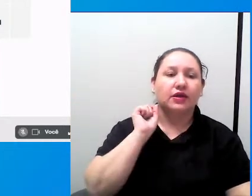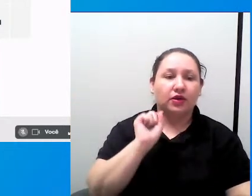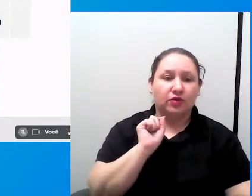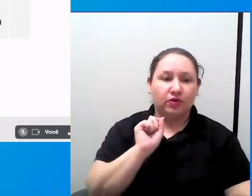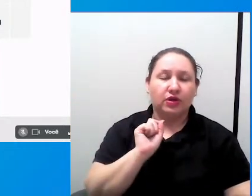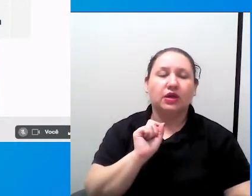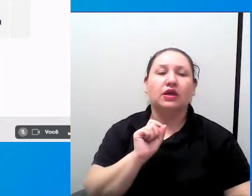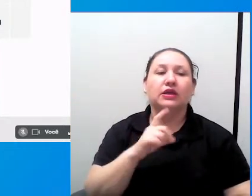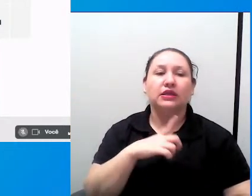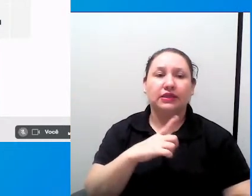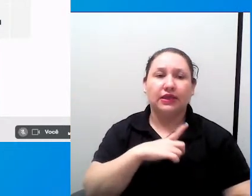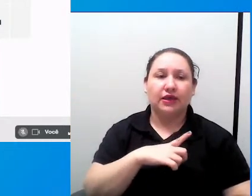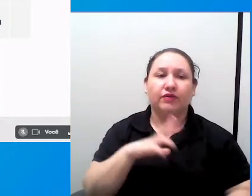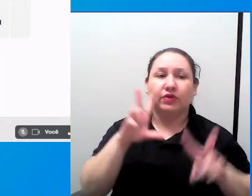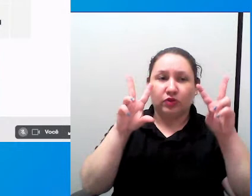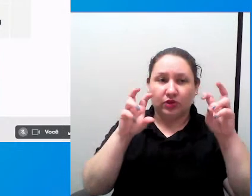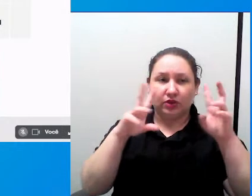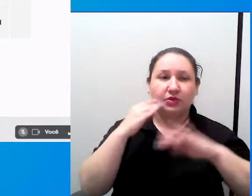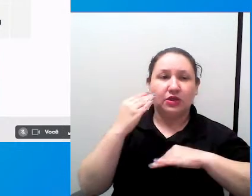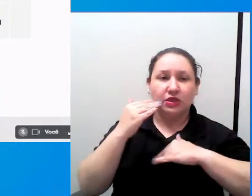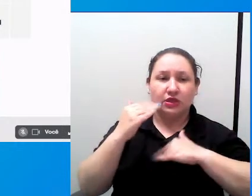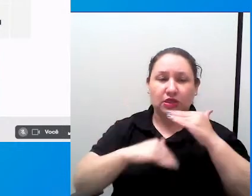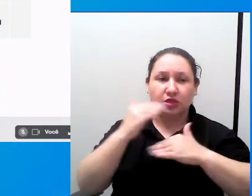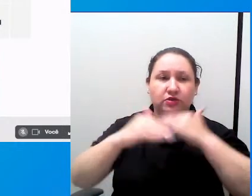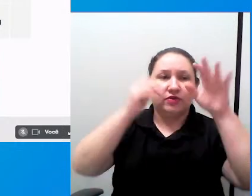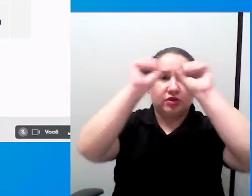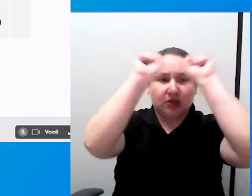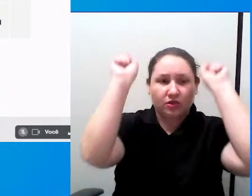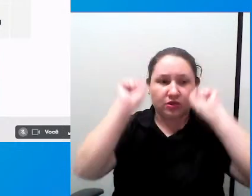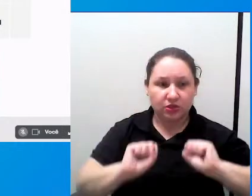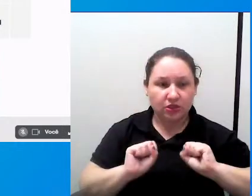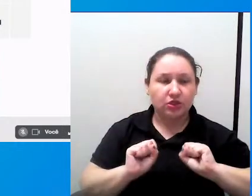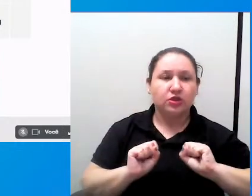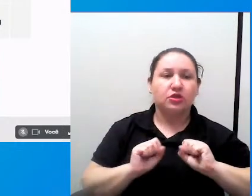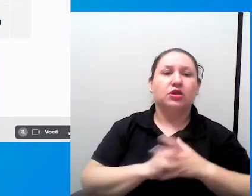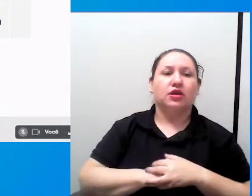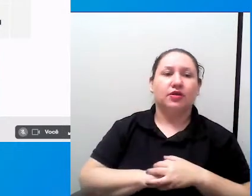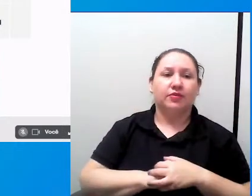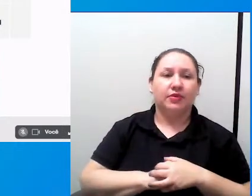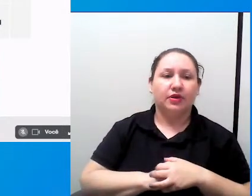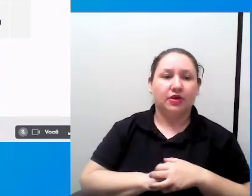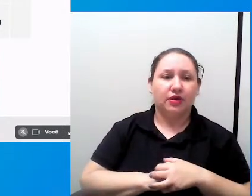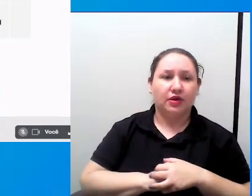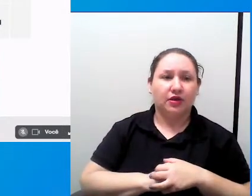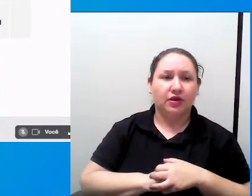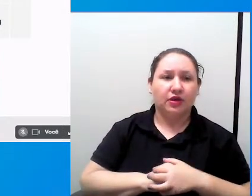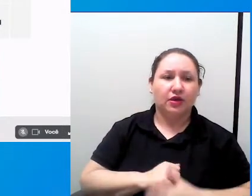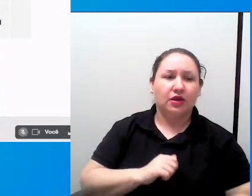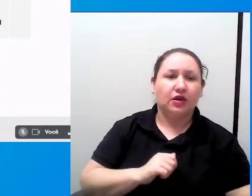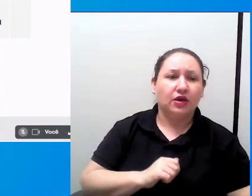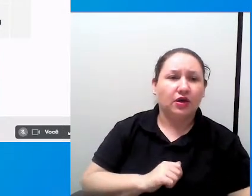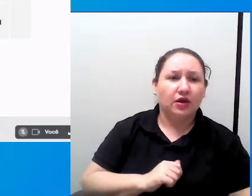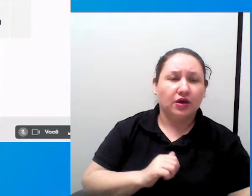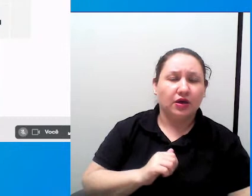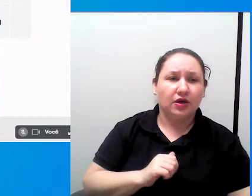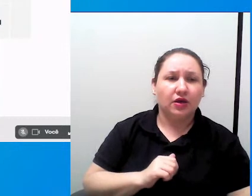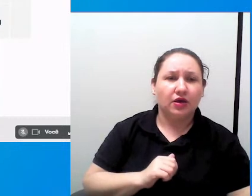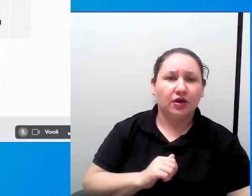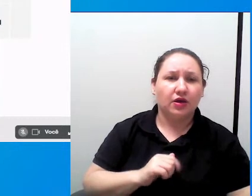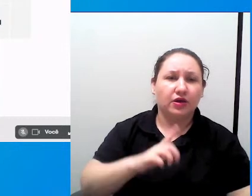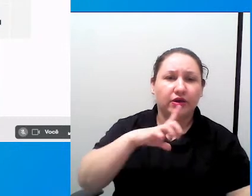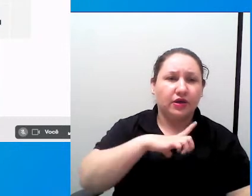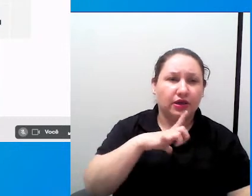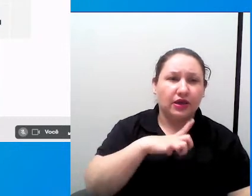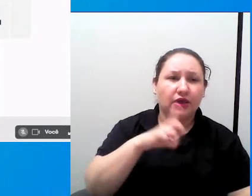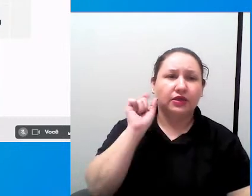desenvolvimento de sistema tem 110 horas, a Mariana, ela anima a entrar nesse projeto, ela já sabe que vai ter a parte 1 e a parte